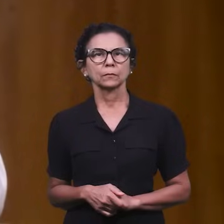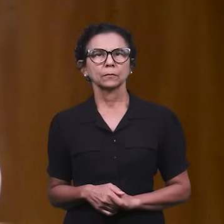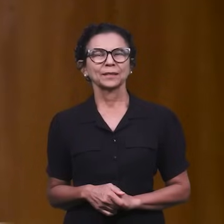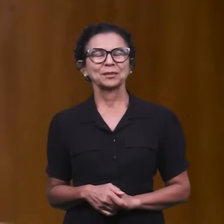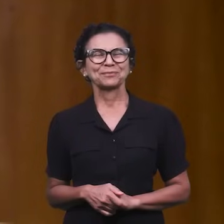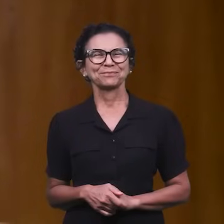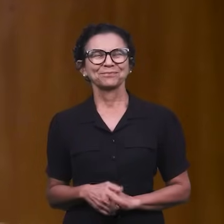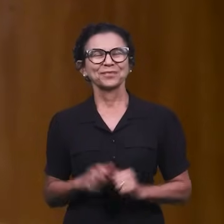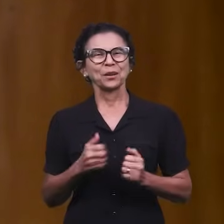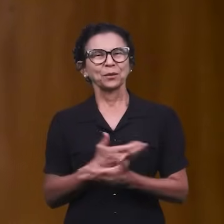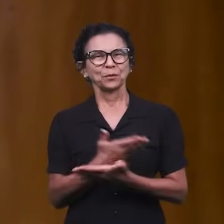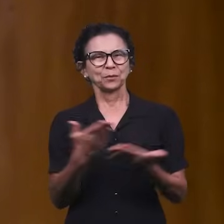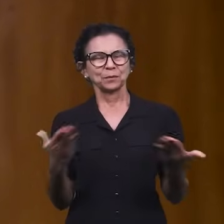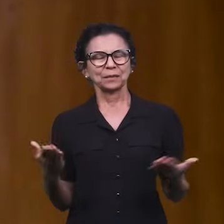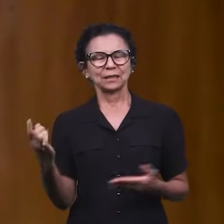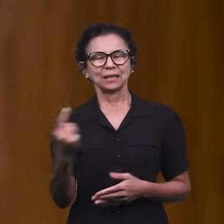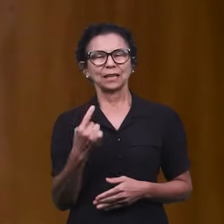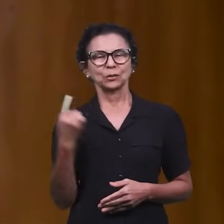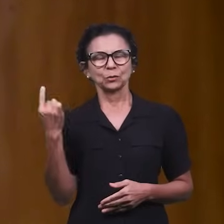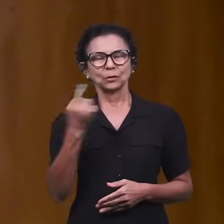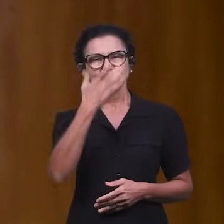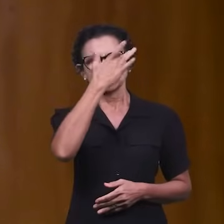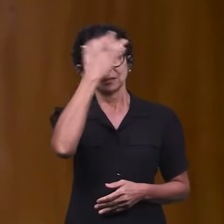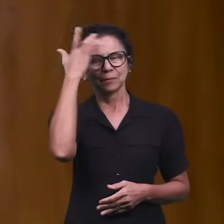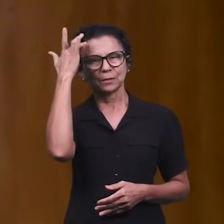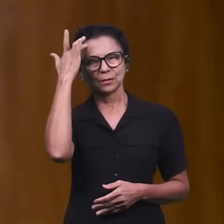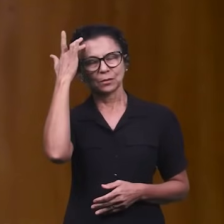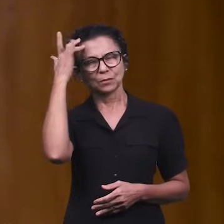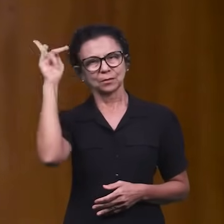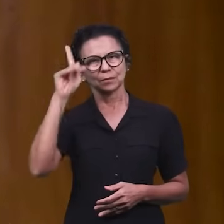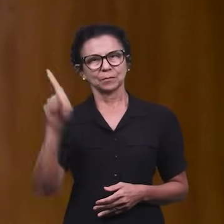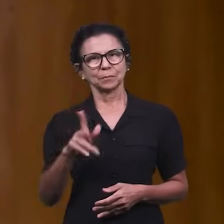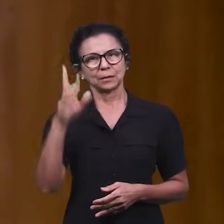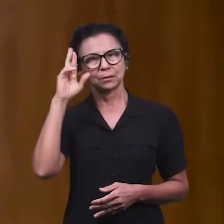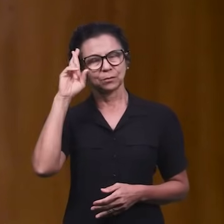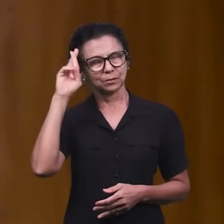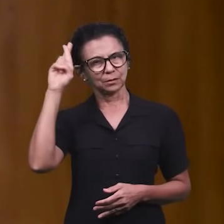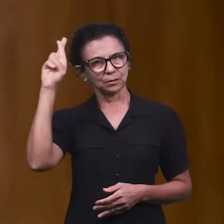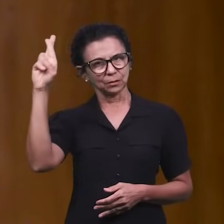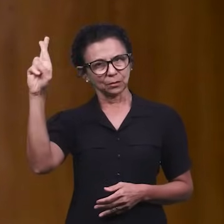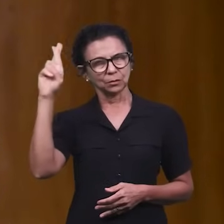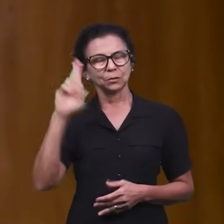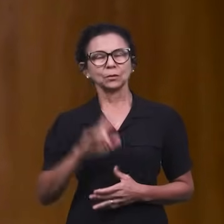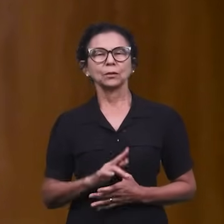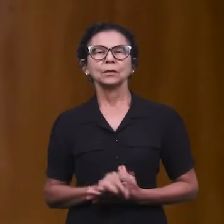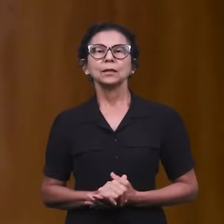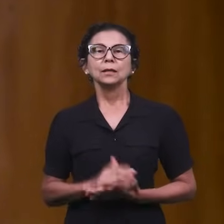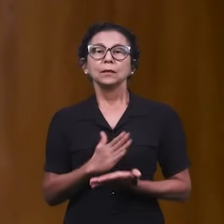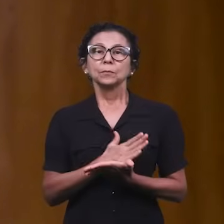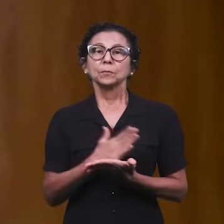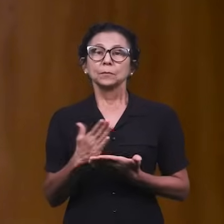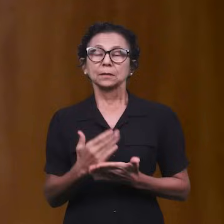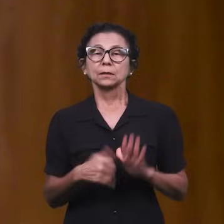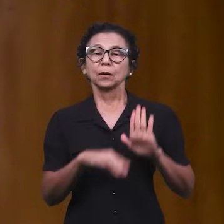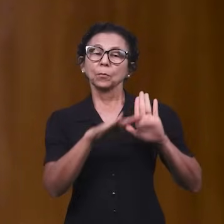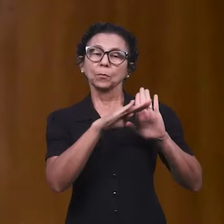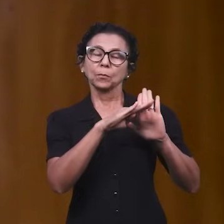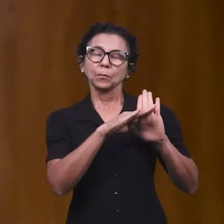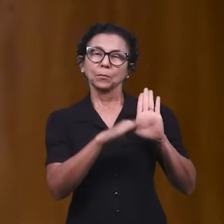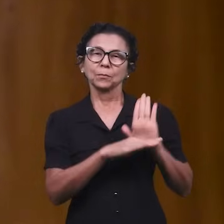Nós saudamos a todos que estão conosco com a paz do Senhor. Estamos dando início a mais um